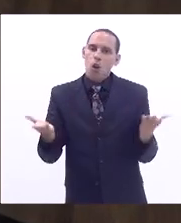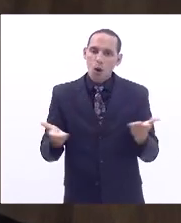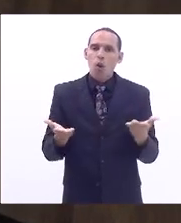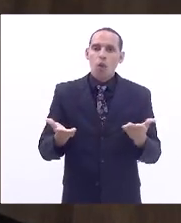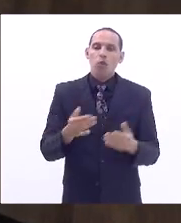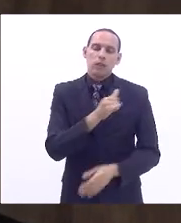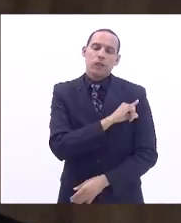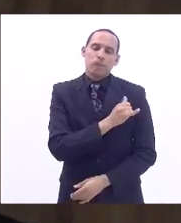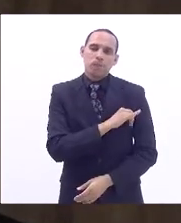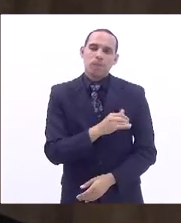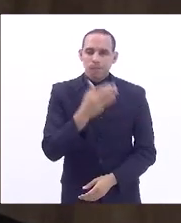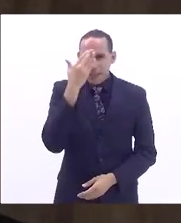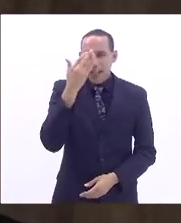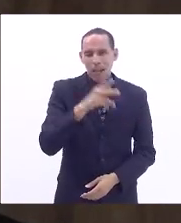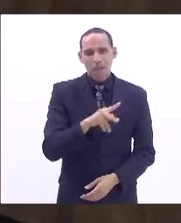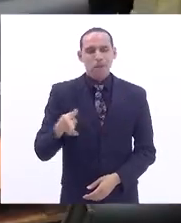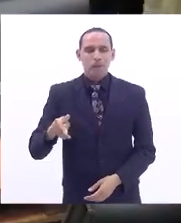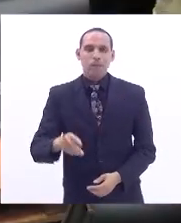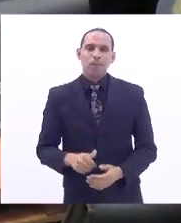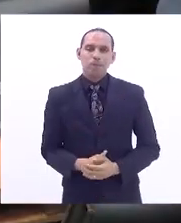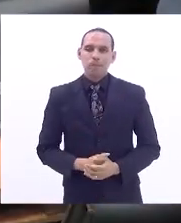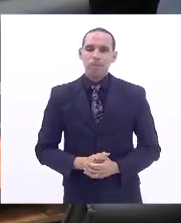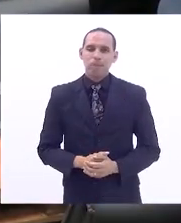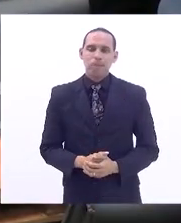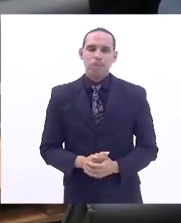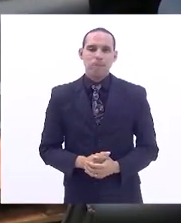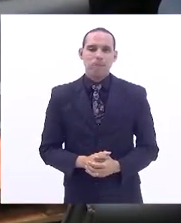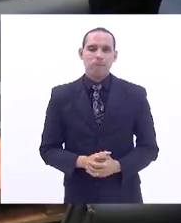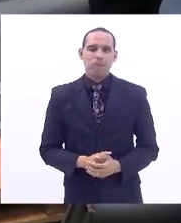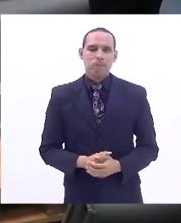do Rio de Janeiro tão muito obrigada presidente